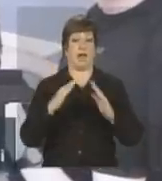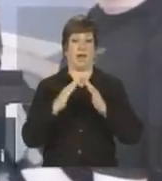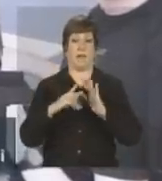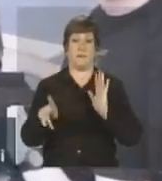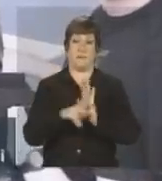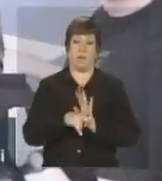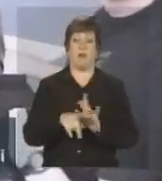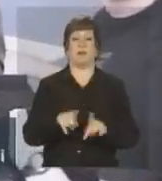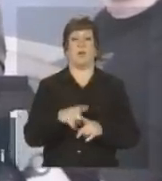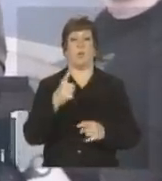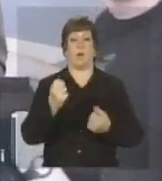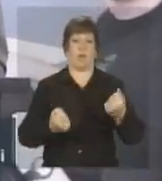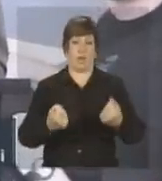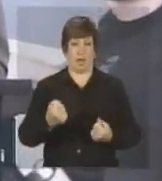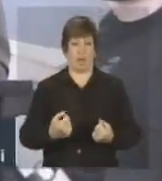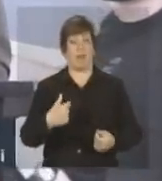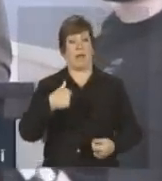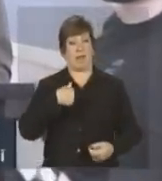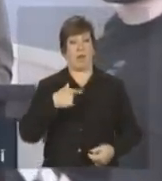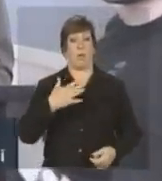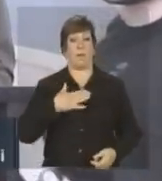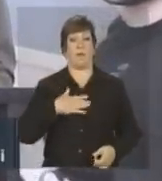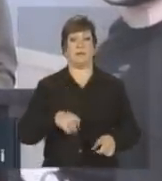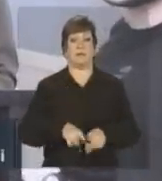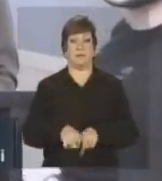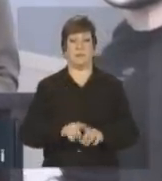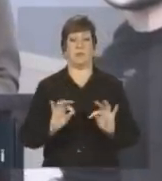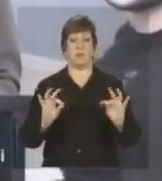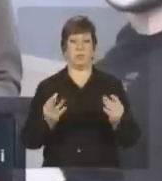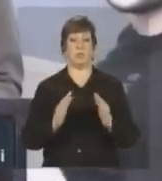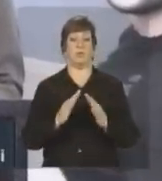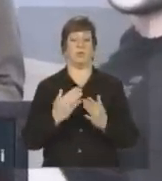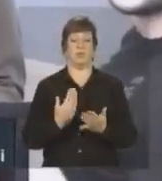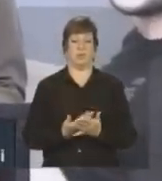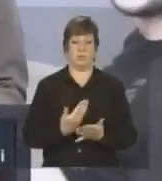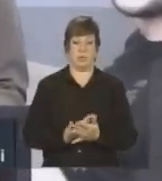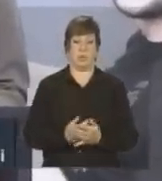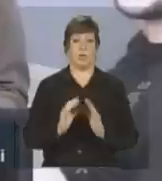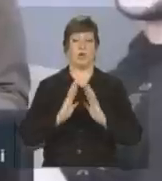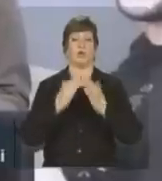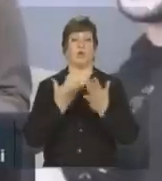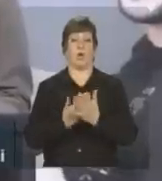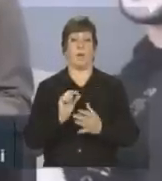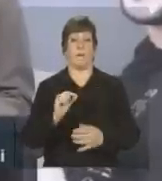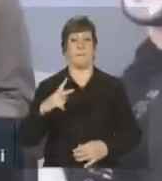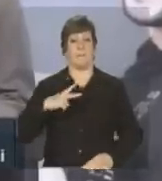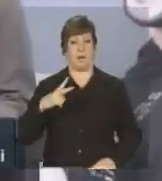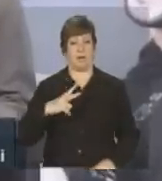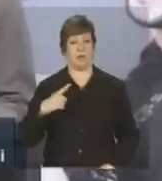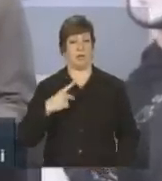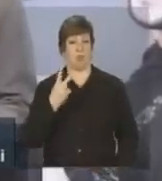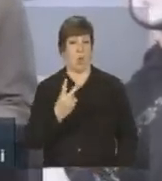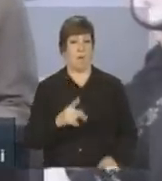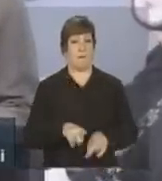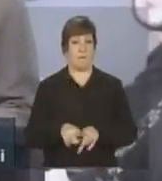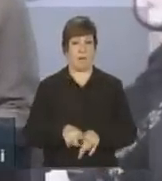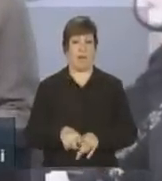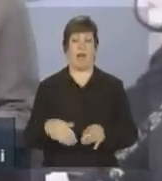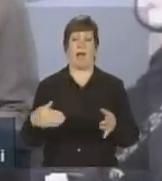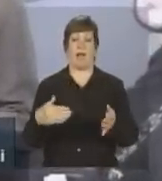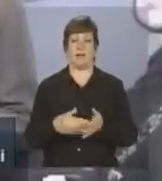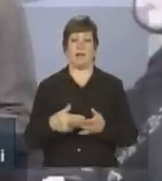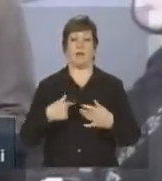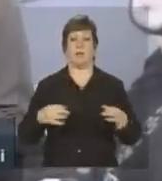carro. Eu e os meus irmãos estudávamos em escola particular, eram 2 irmãos. E foi assim até o final do meu